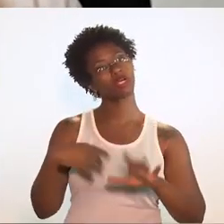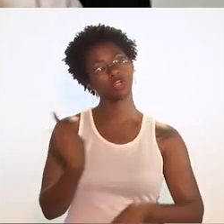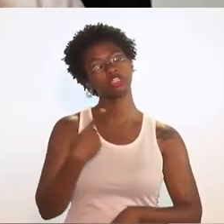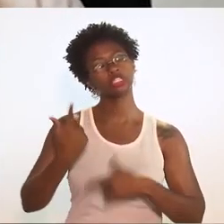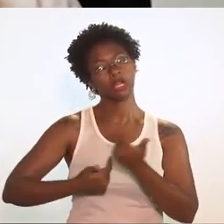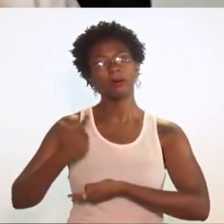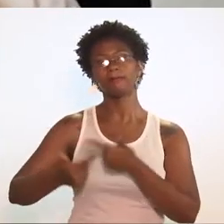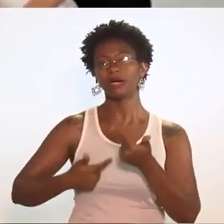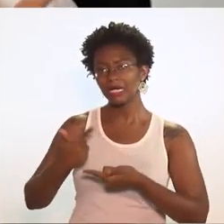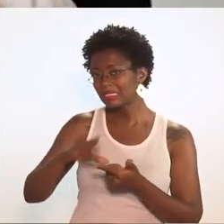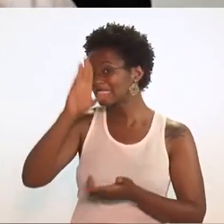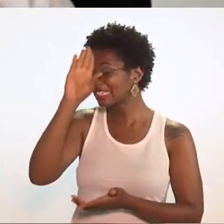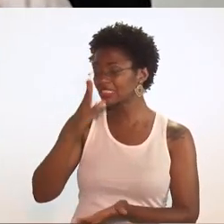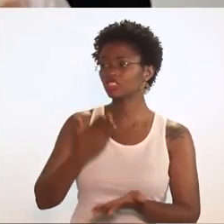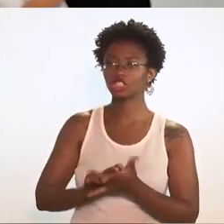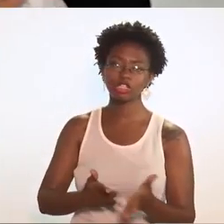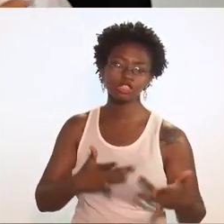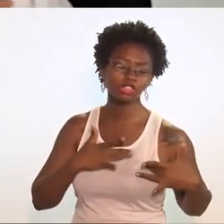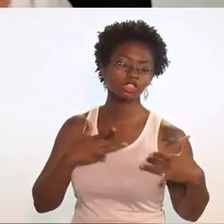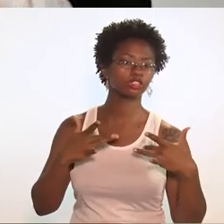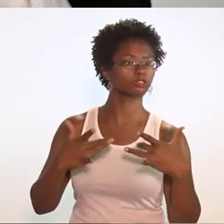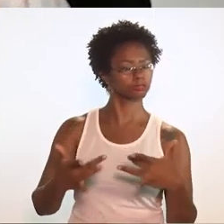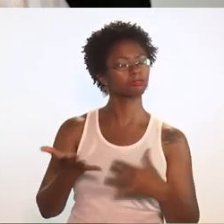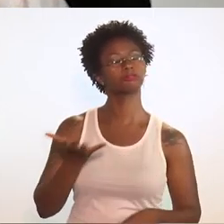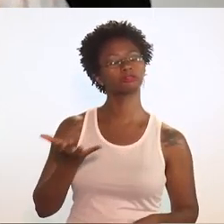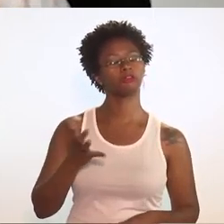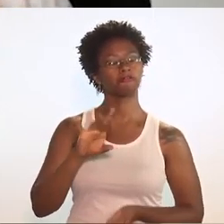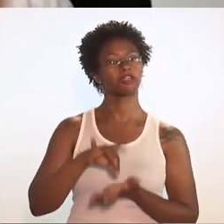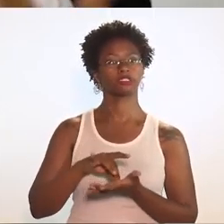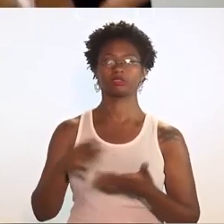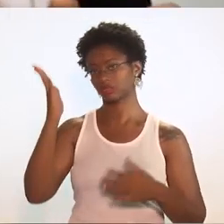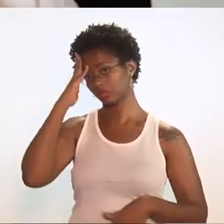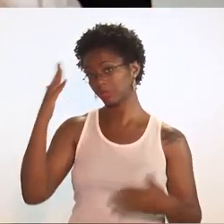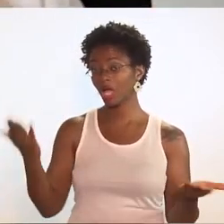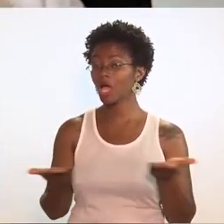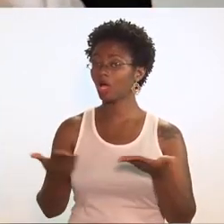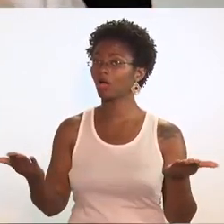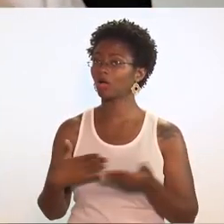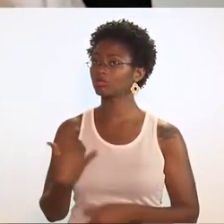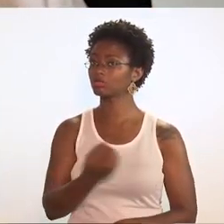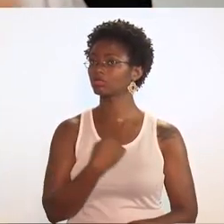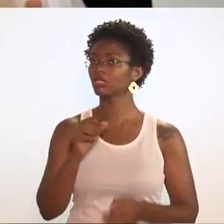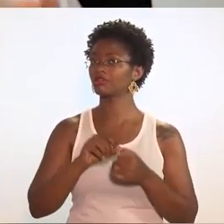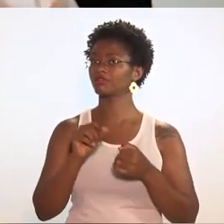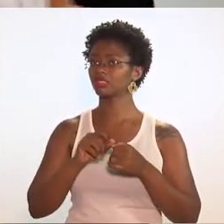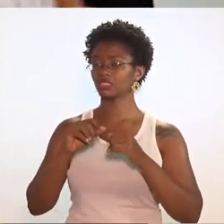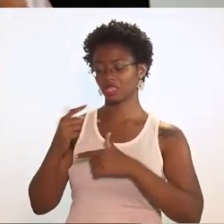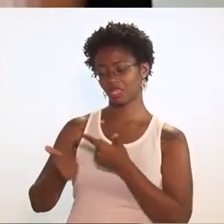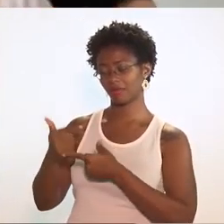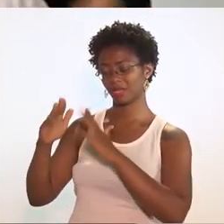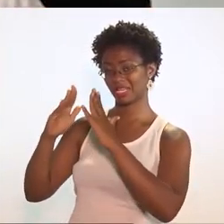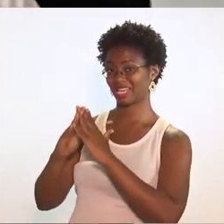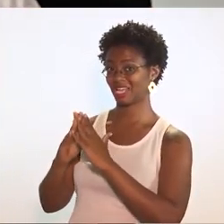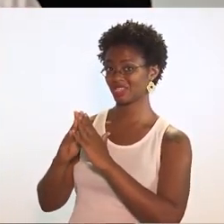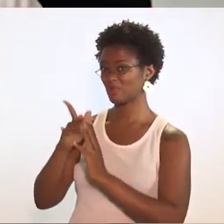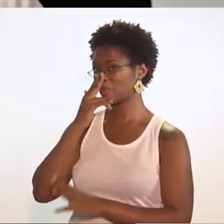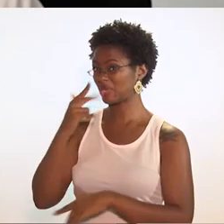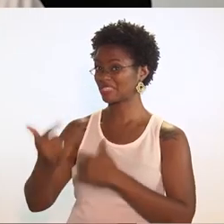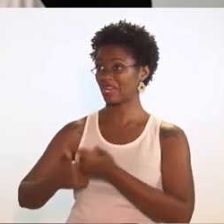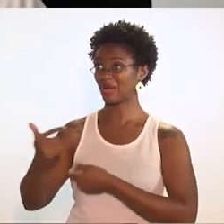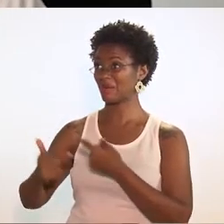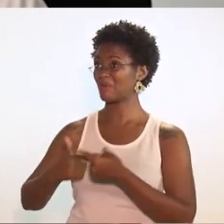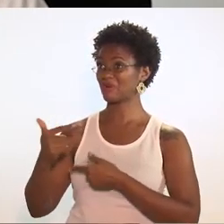Tá? E podemos esperar uma segunda edição? Olha, estamos trabalhando para isso.